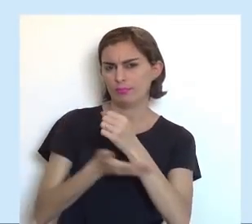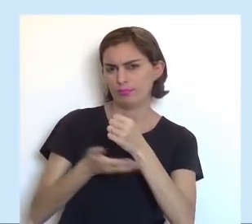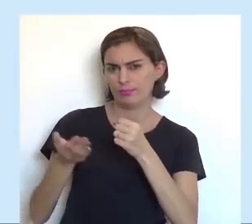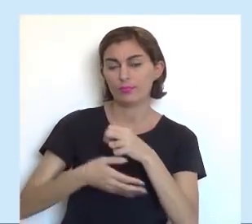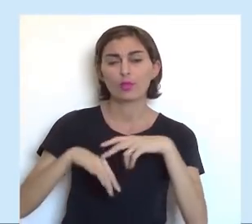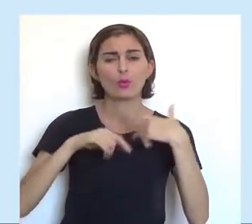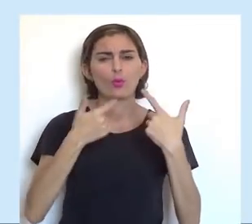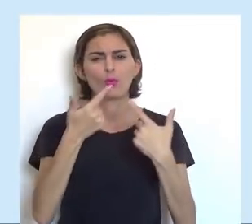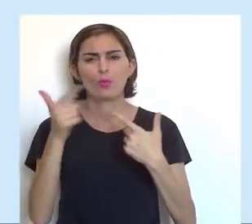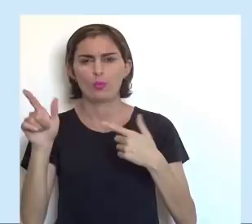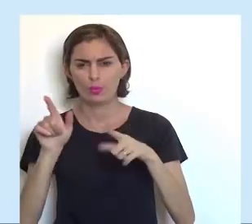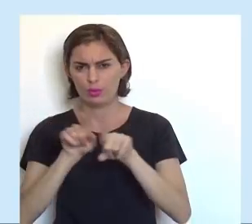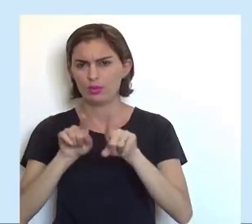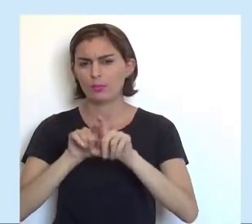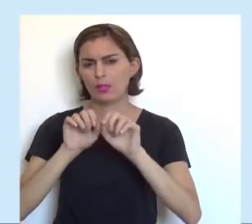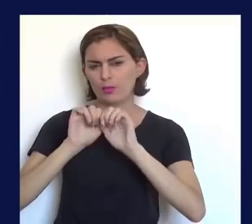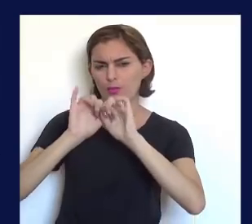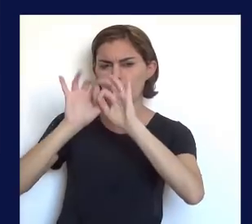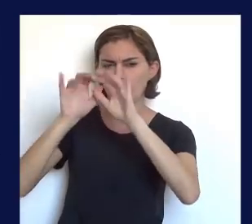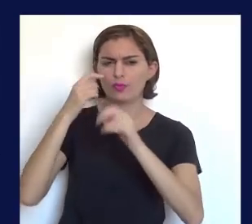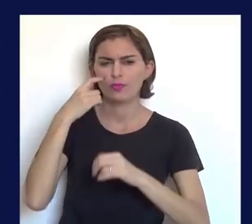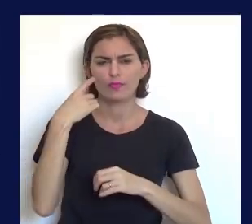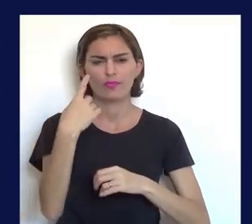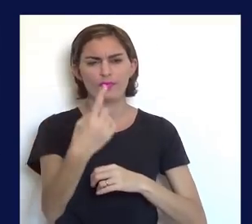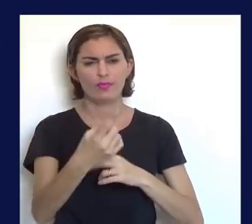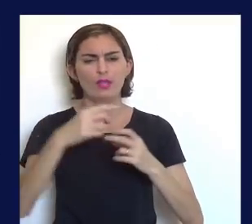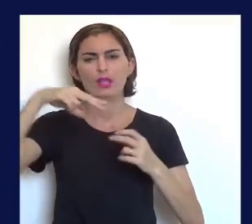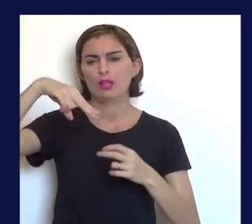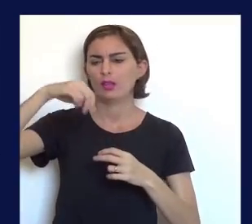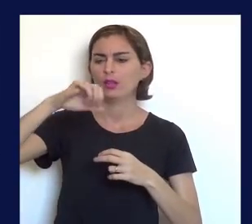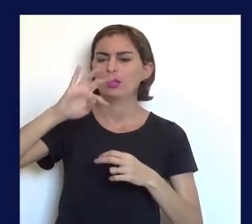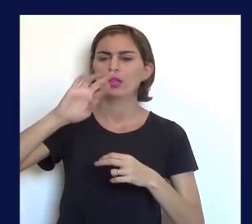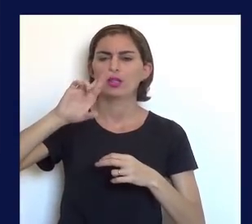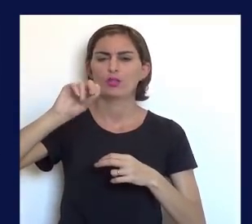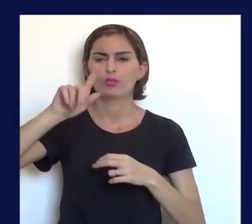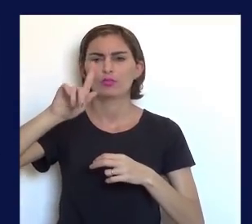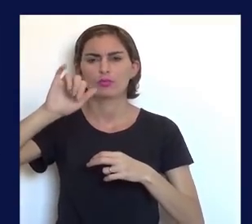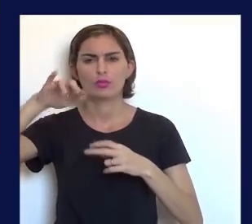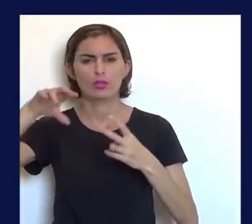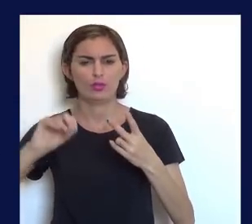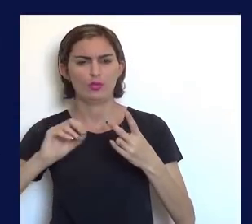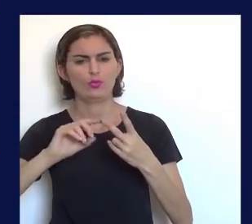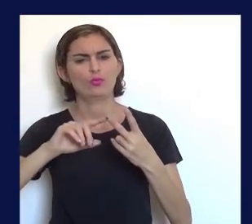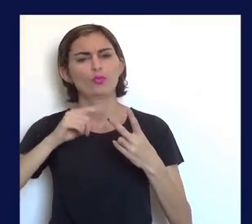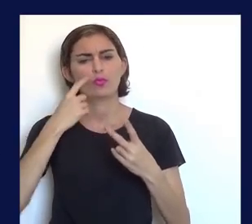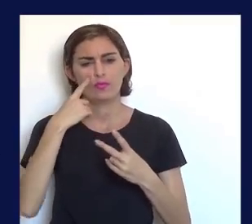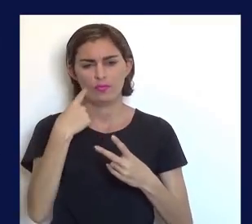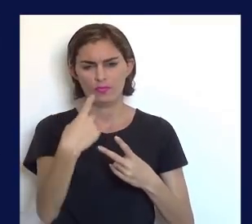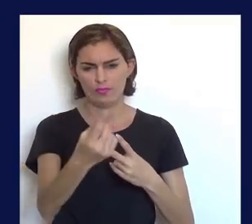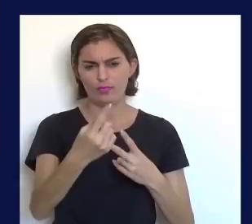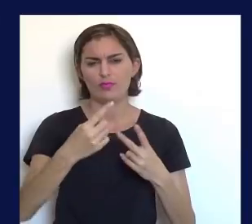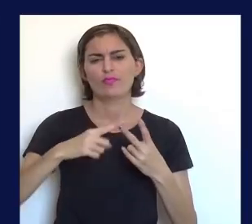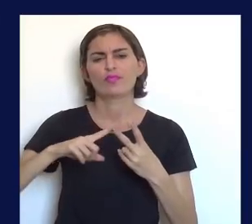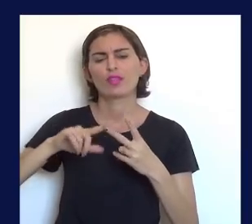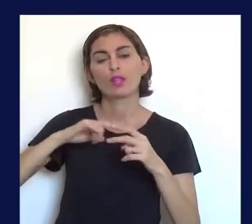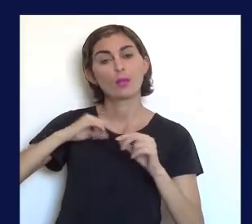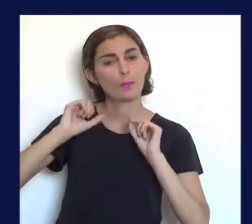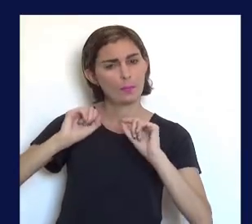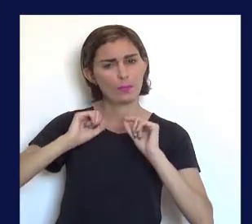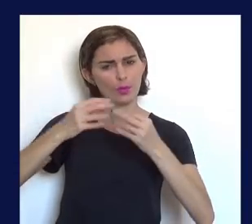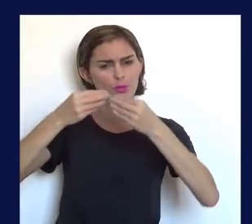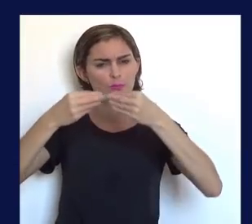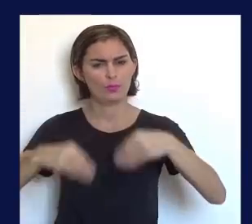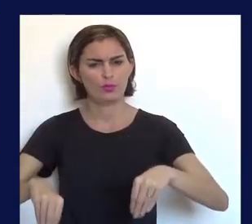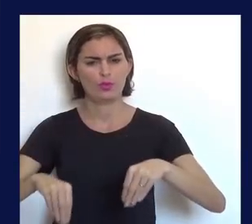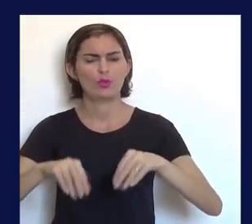básico. Outros óxidos que liberam, óxido de nitrogênio, o dióxido de nitrogênio, tá? Que